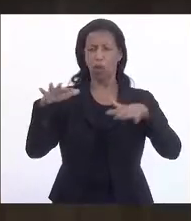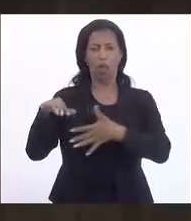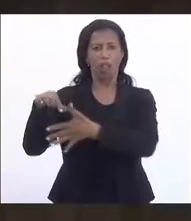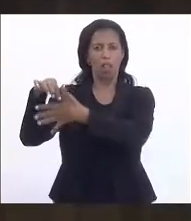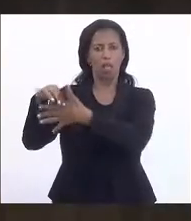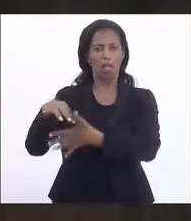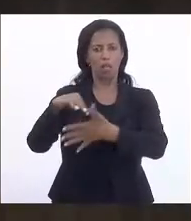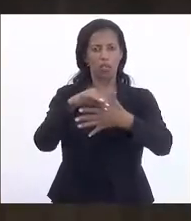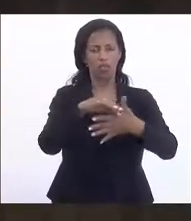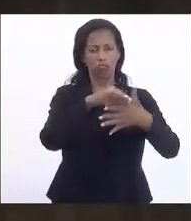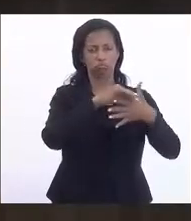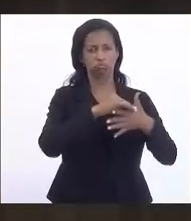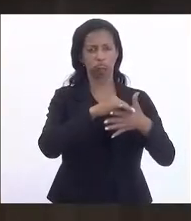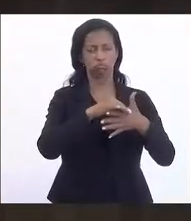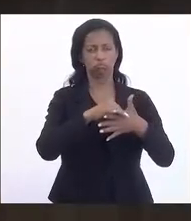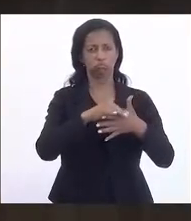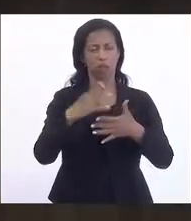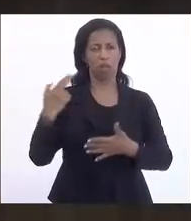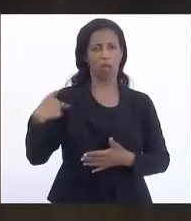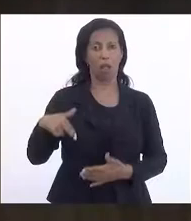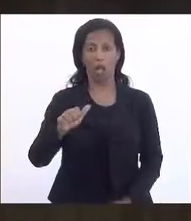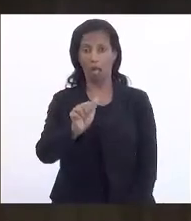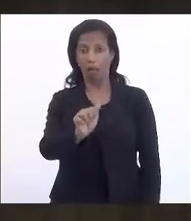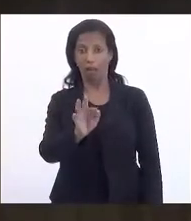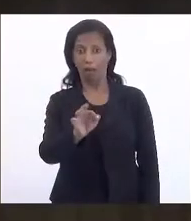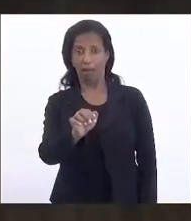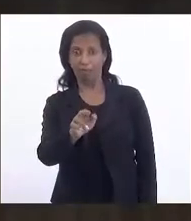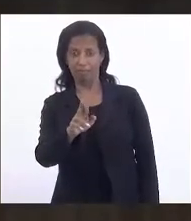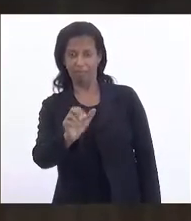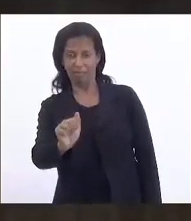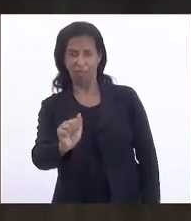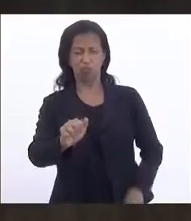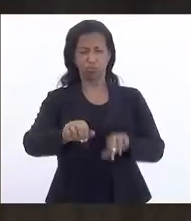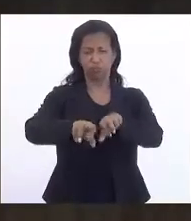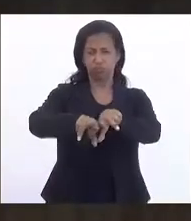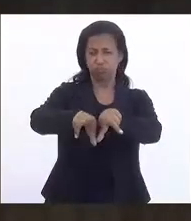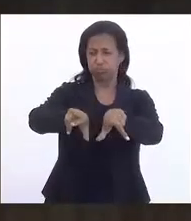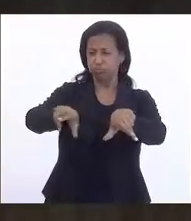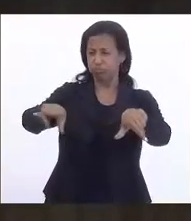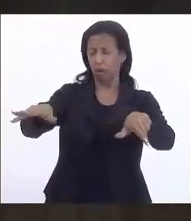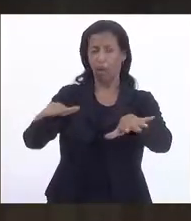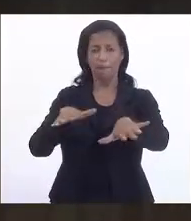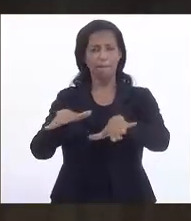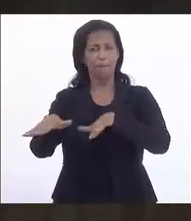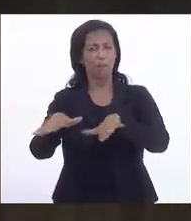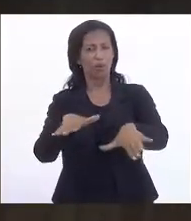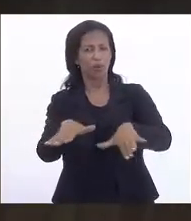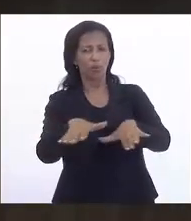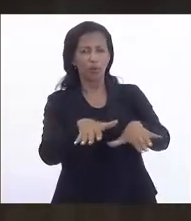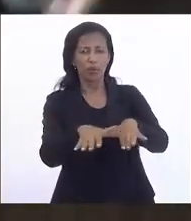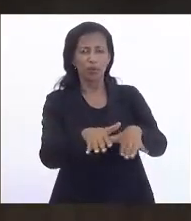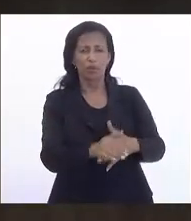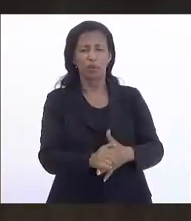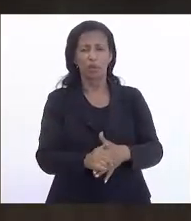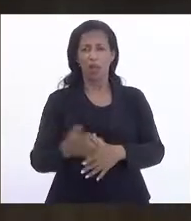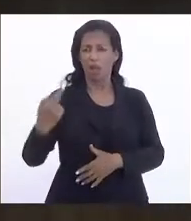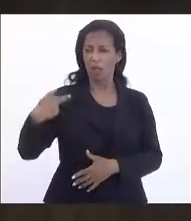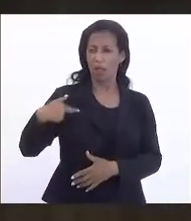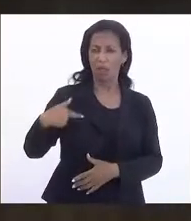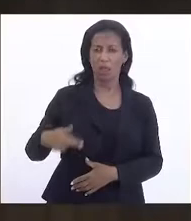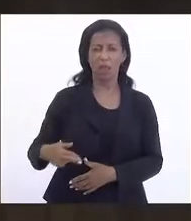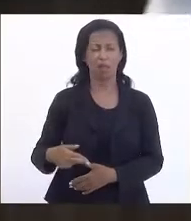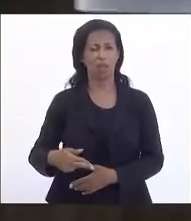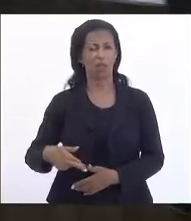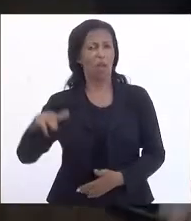religiosos, ateus, agnósticos, de movimentos de religiões,